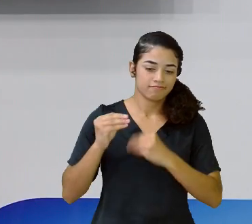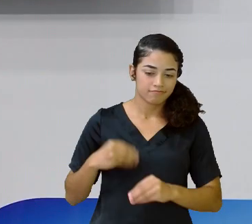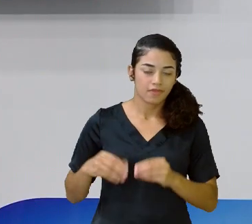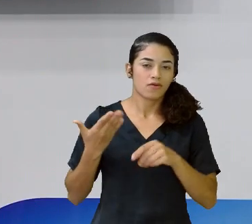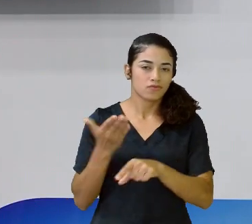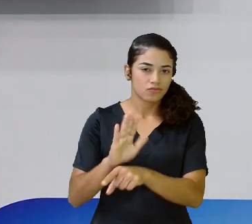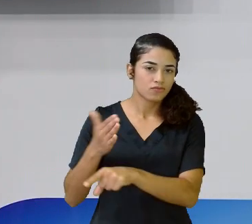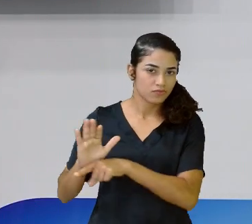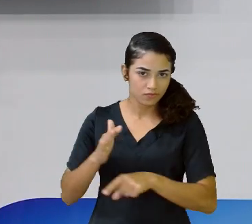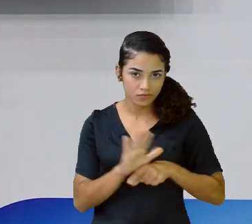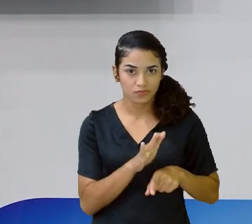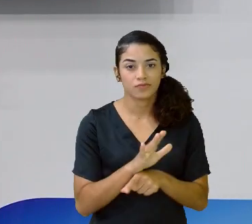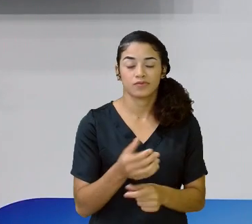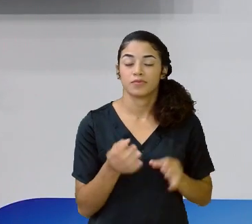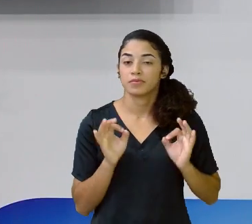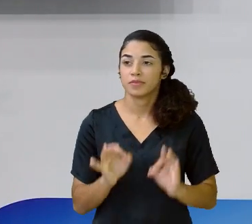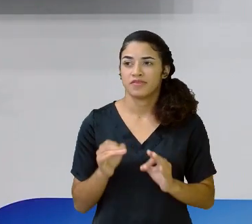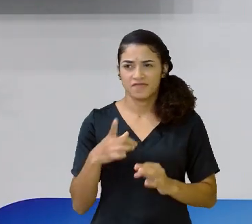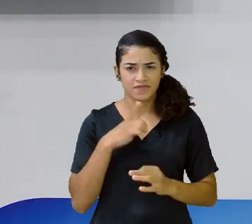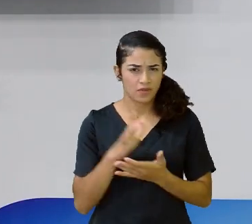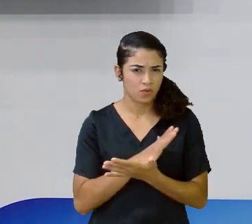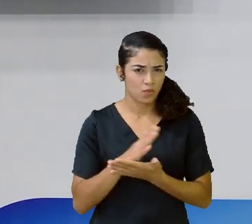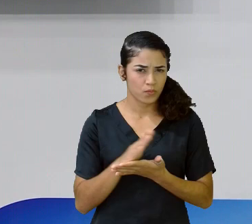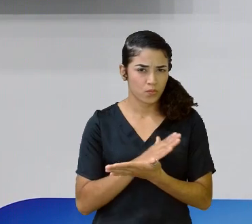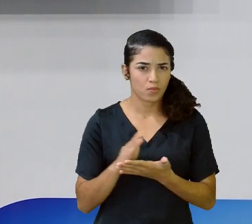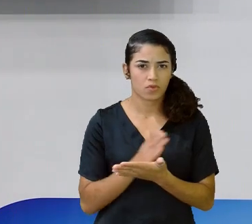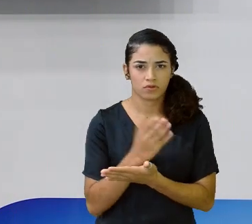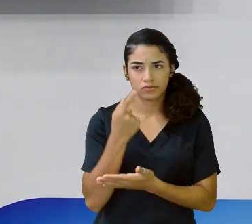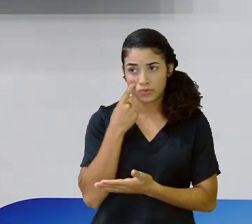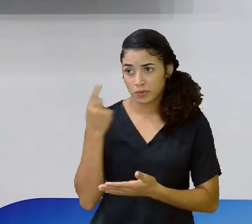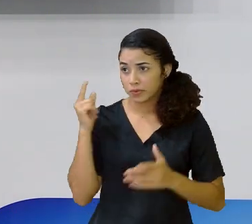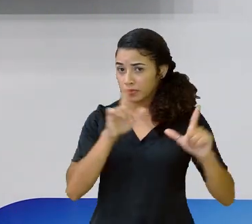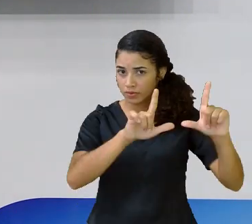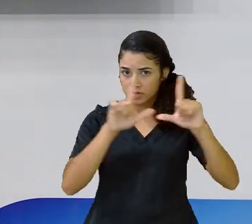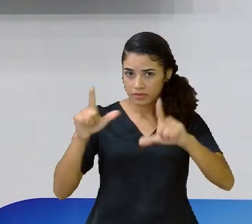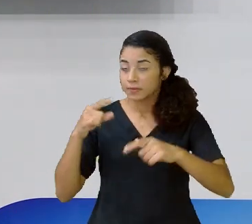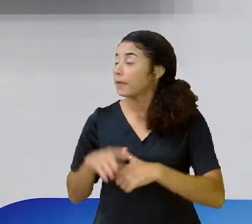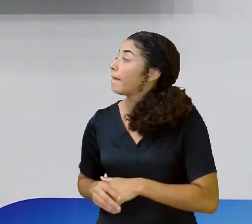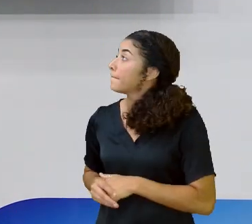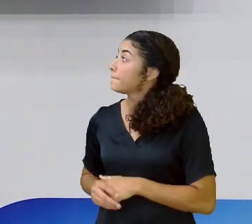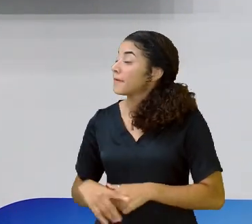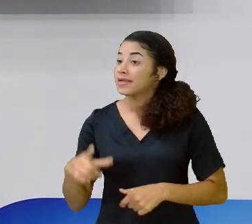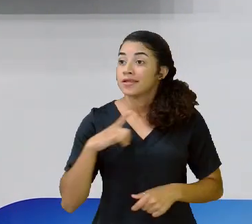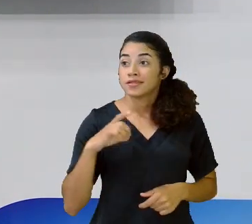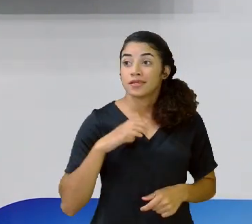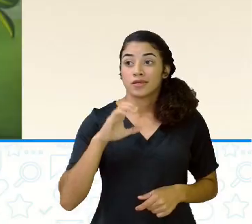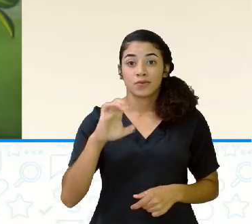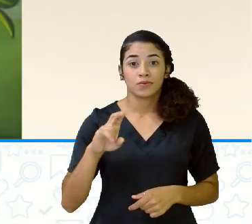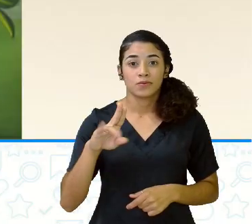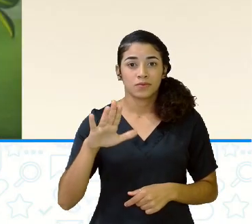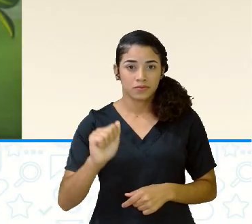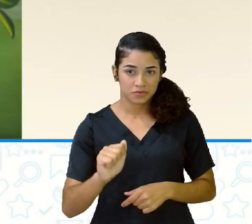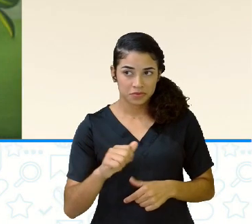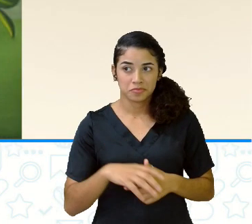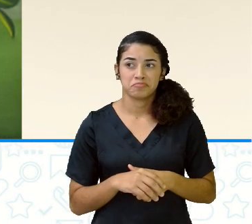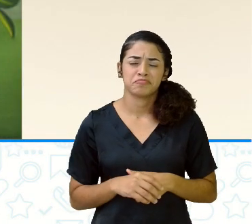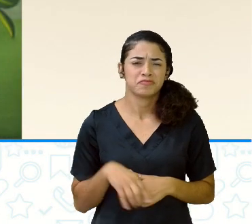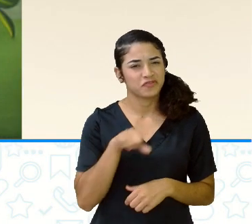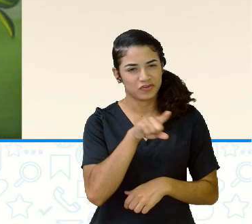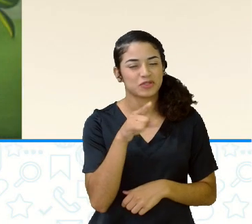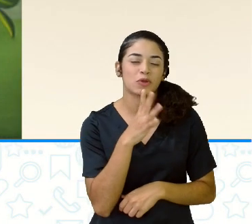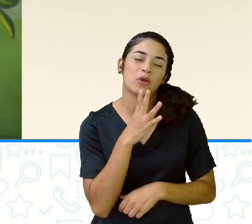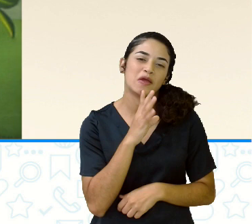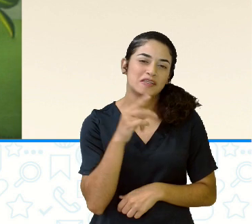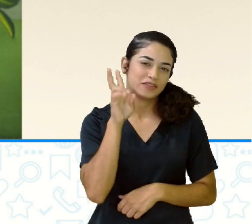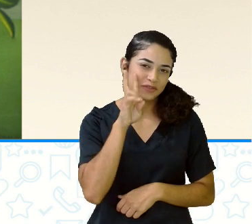obras mais detalhadamente? Olha só. Aqui eu tenho a Cuca. Vocês conhecem a